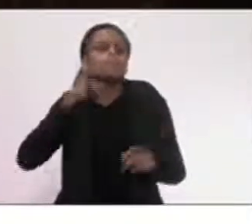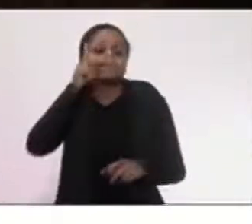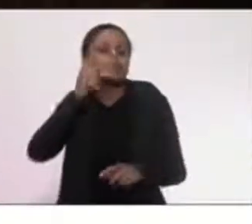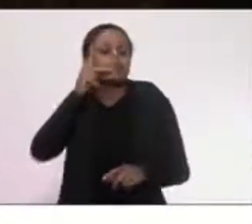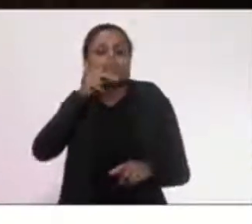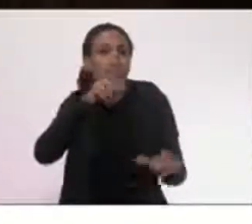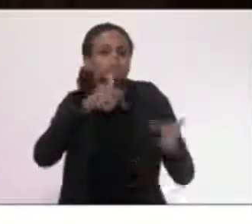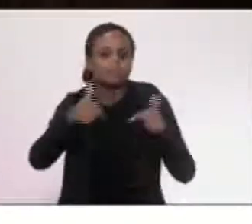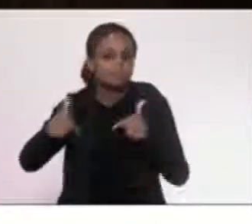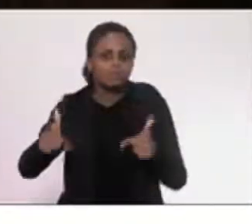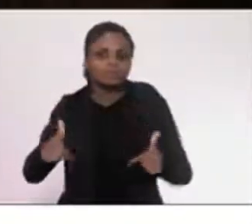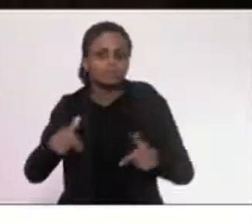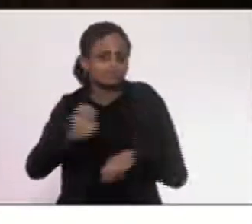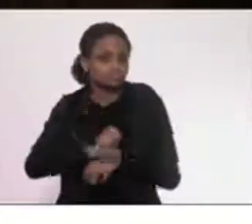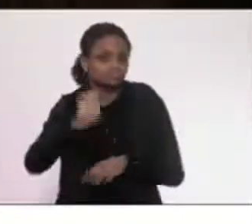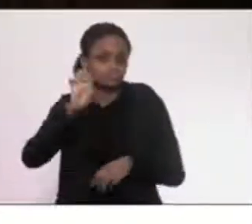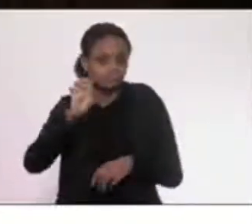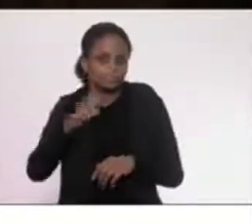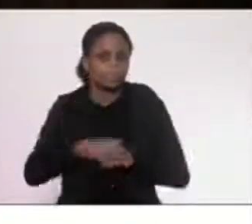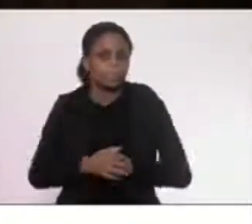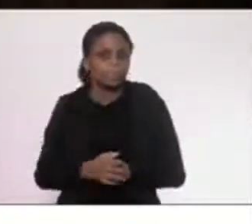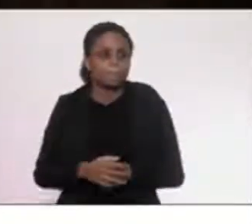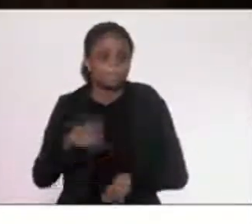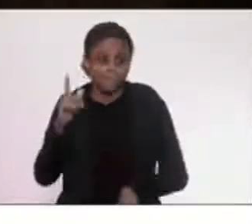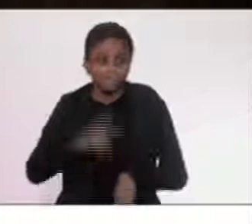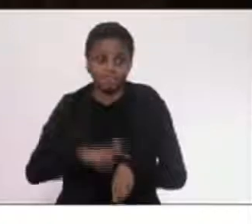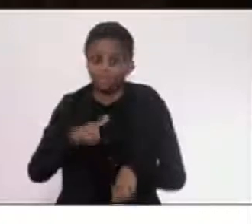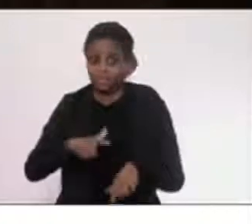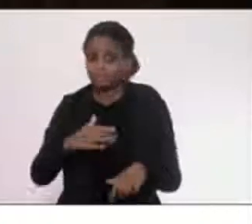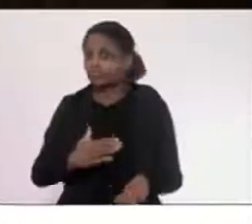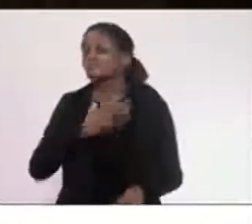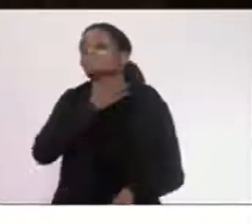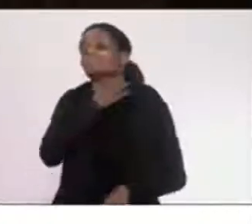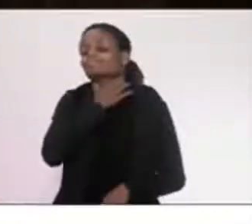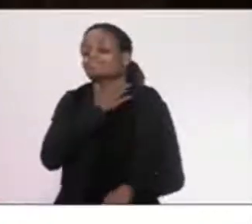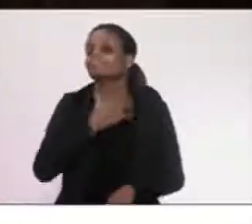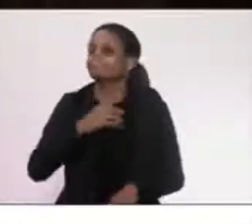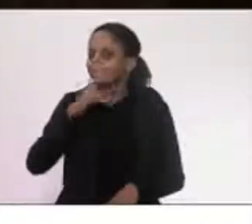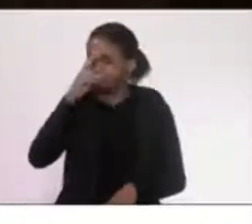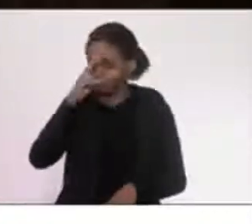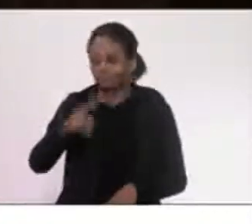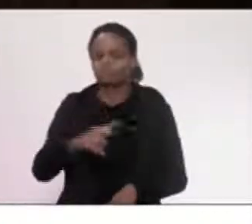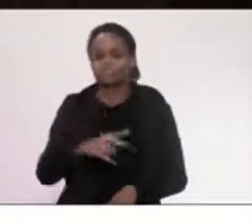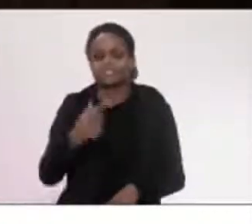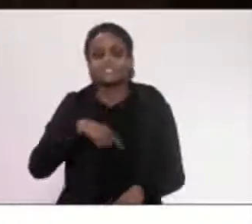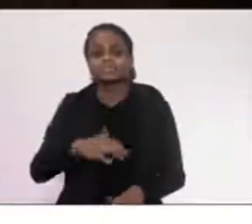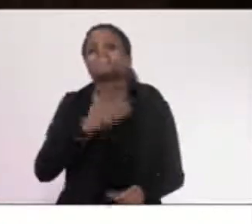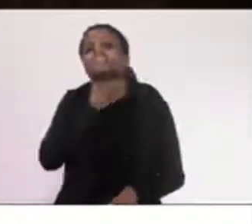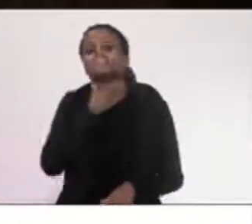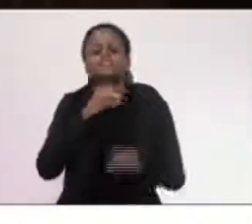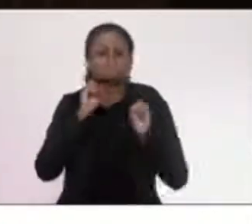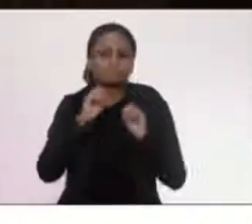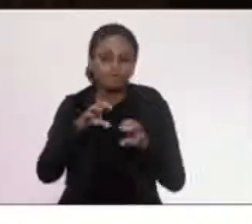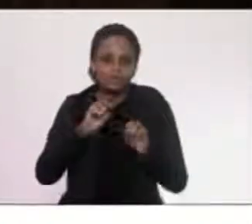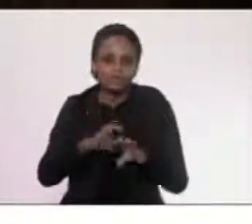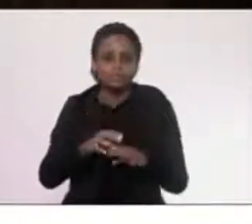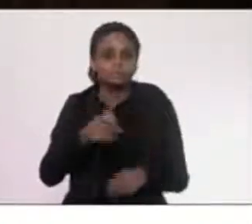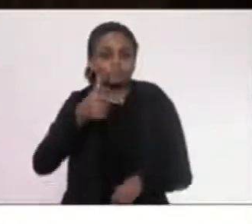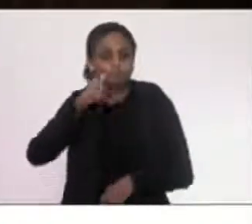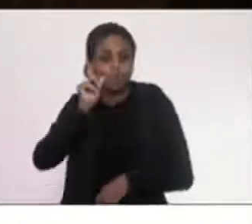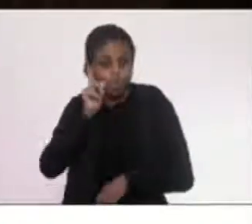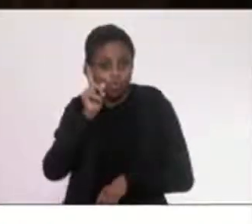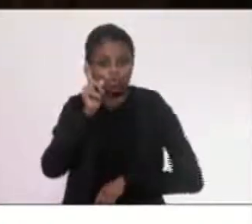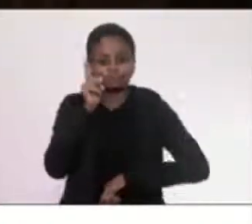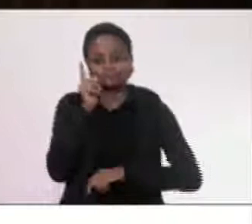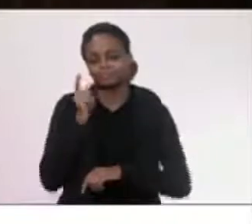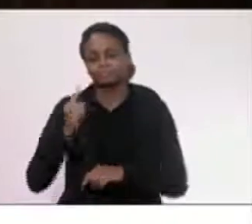parlamento estadual nesse momento de muita crise, né? A gente tem uma crise na educação e ontem